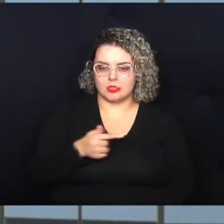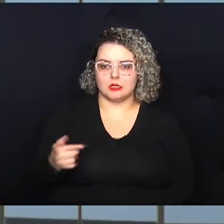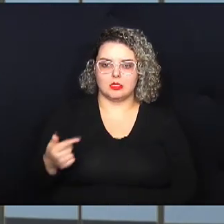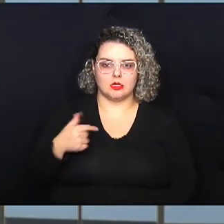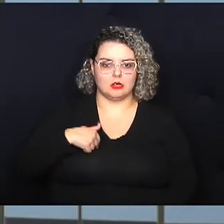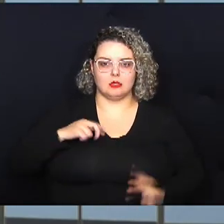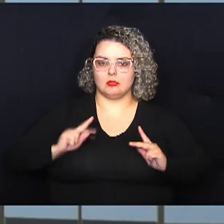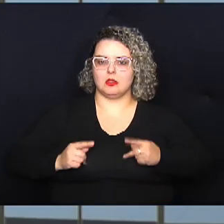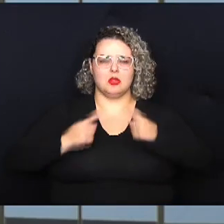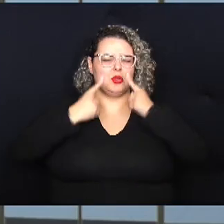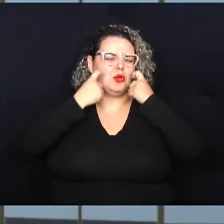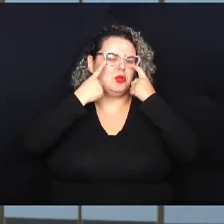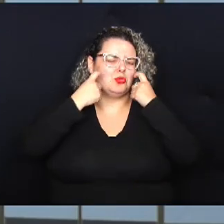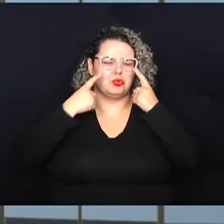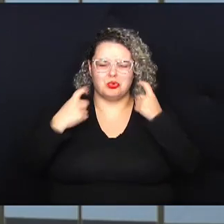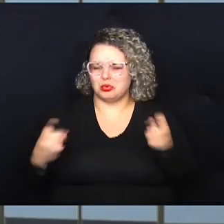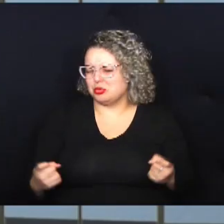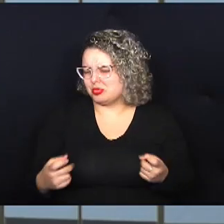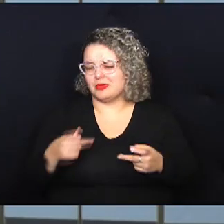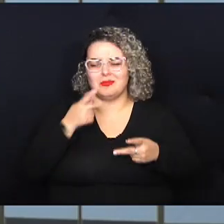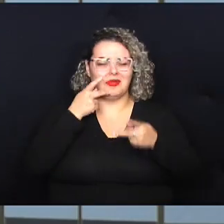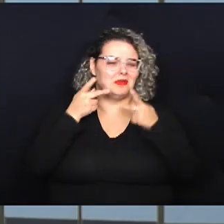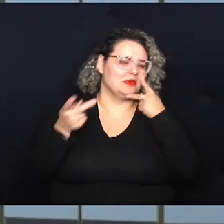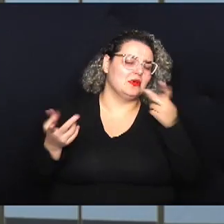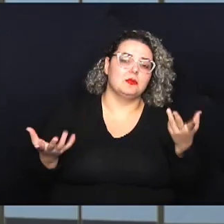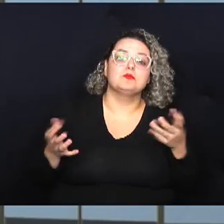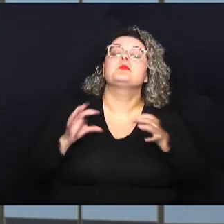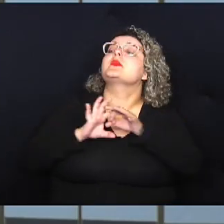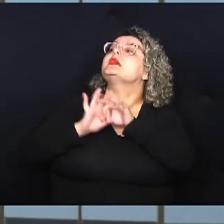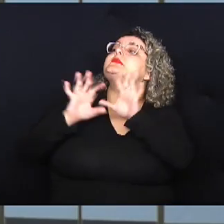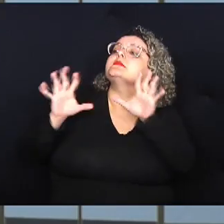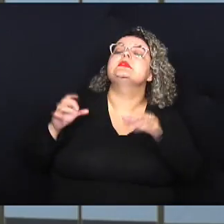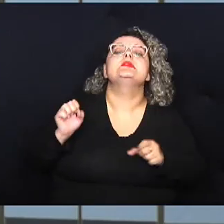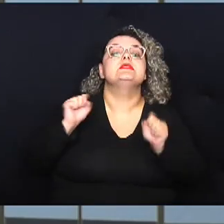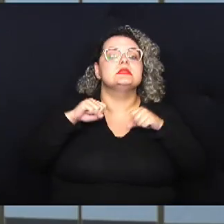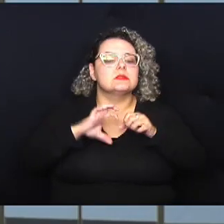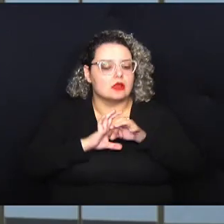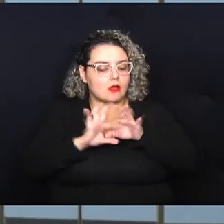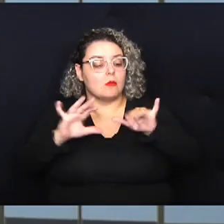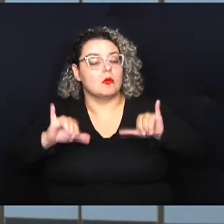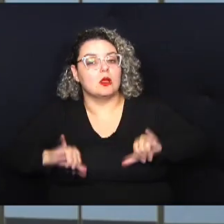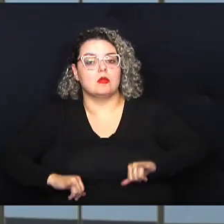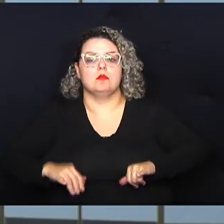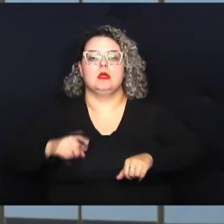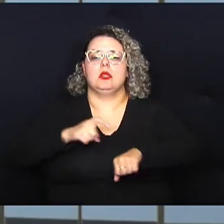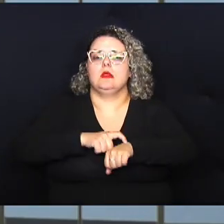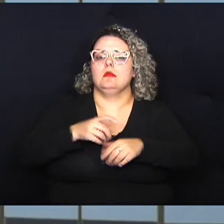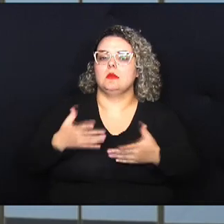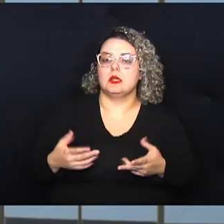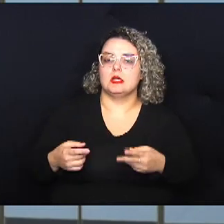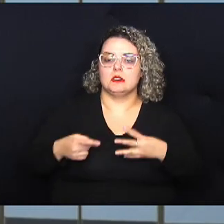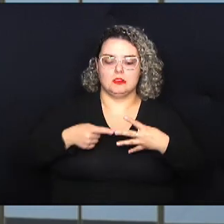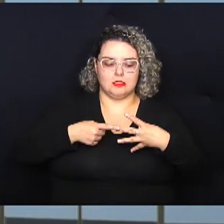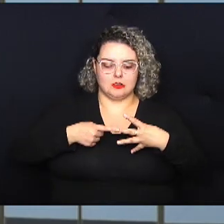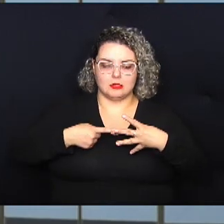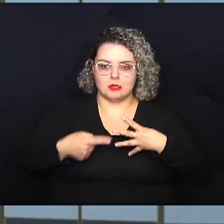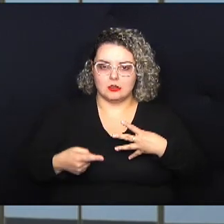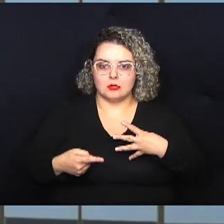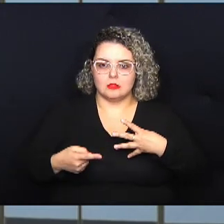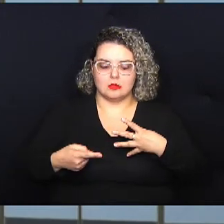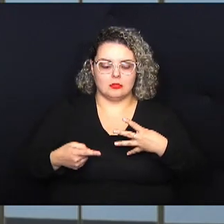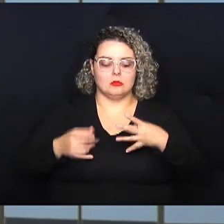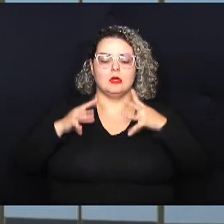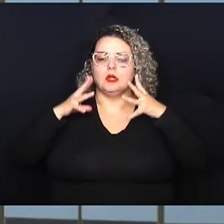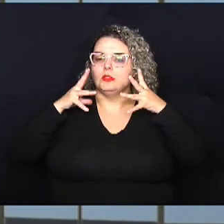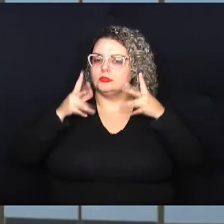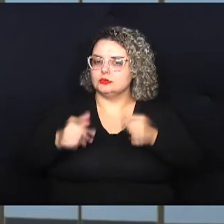Eu chorei, sabe? Eu falei... Se permitiu. Me permiti a sofrer por aquilo. Exato. Na segunda semana, vamos lá que eu vou colocar todas